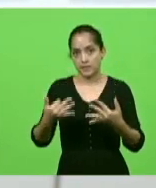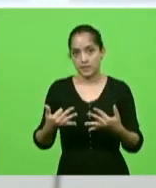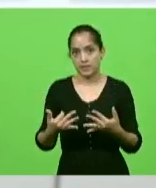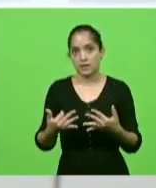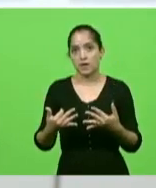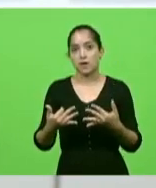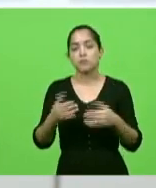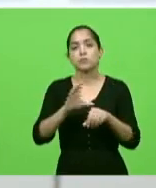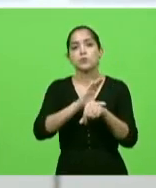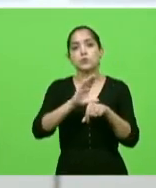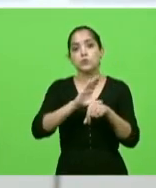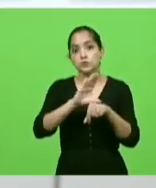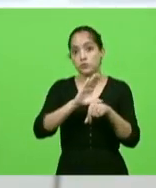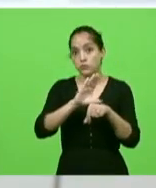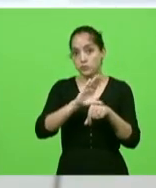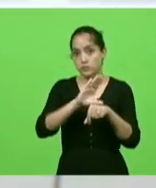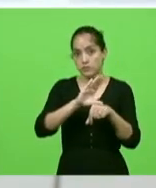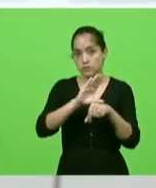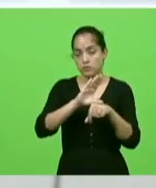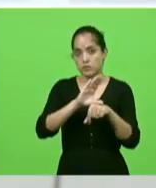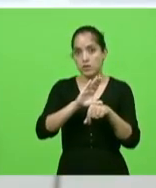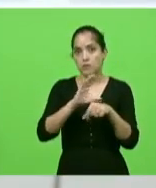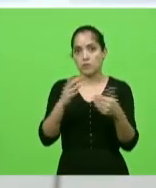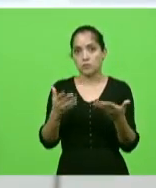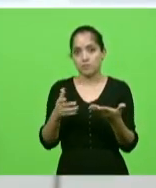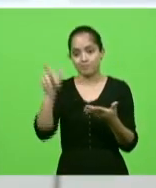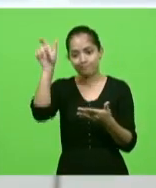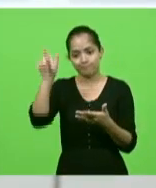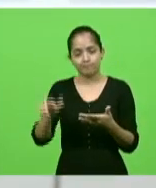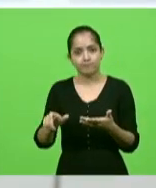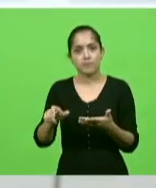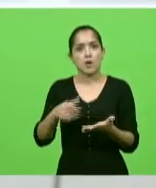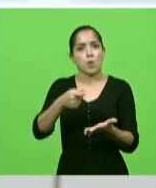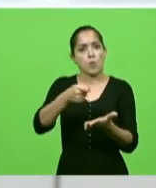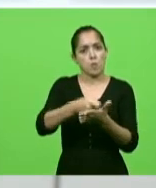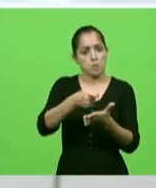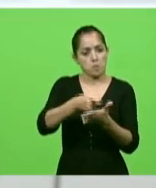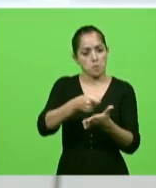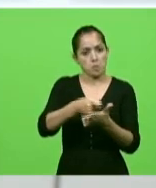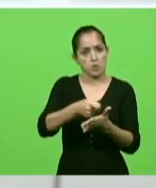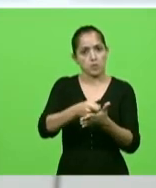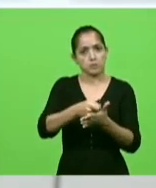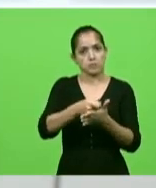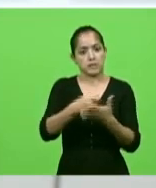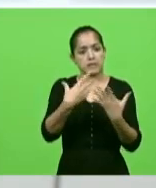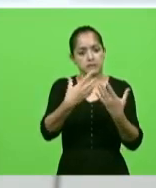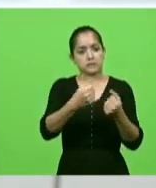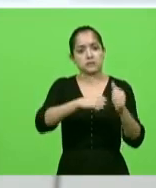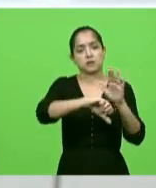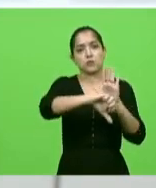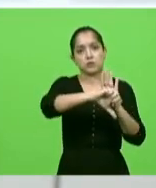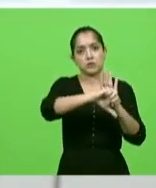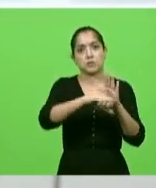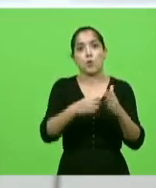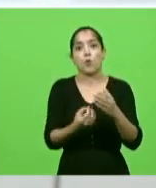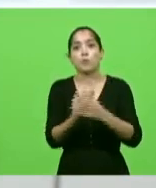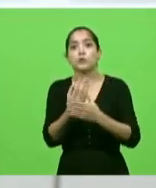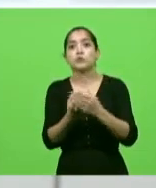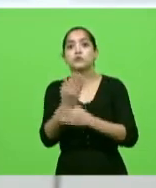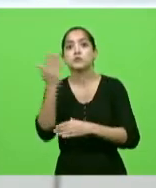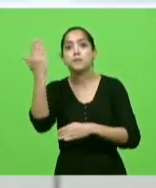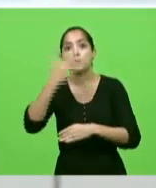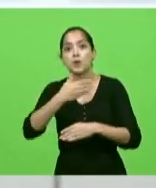constitucional de que ninguém é obrigado a se auto incriminar o a produzir prova contra si